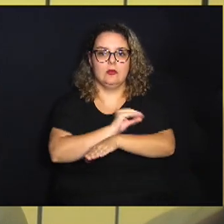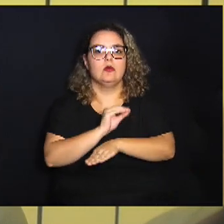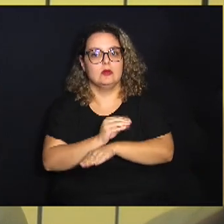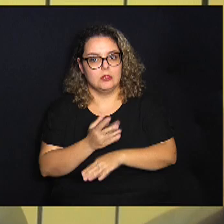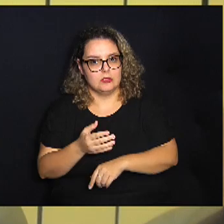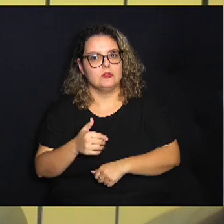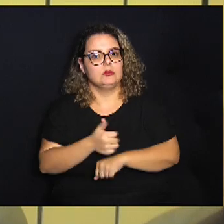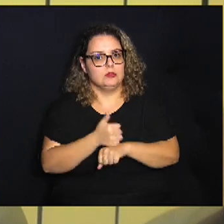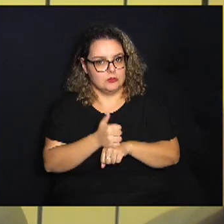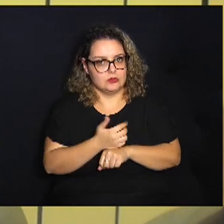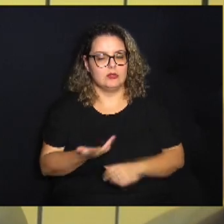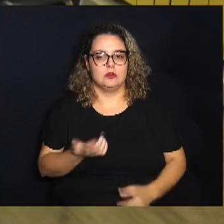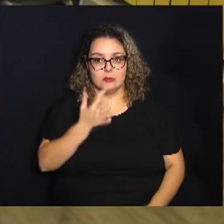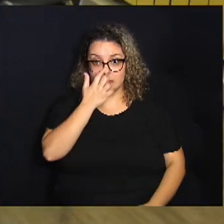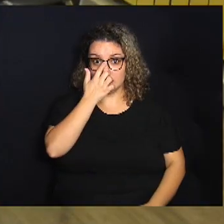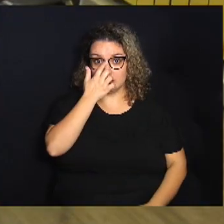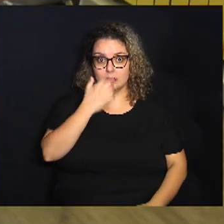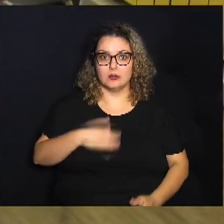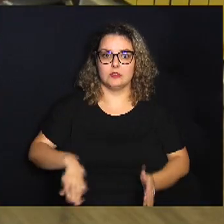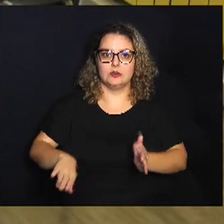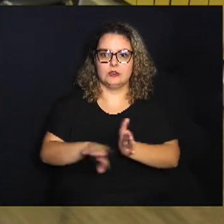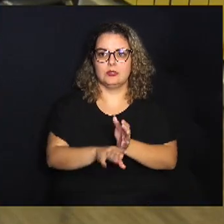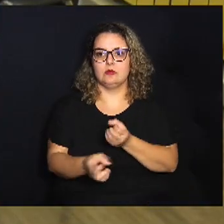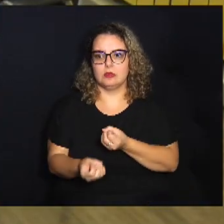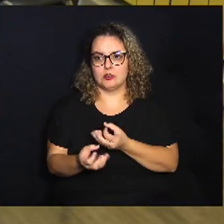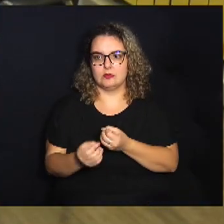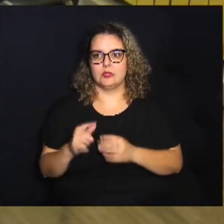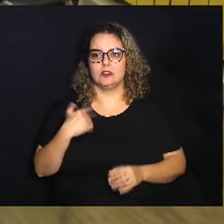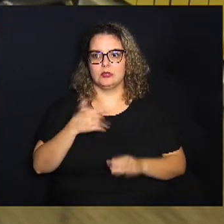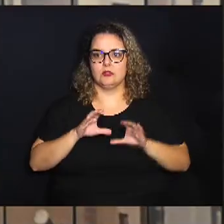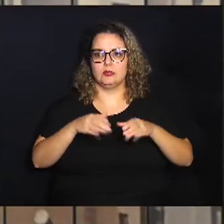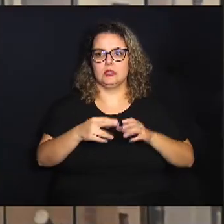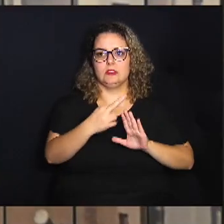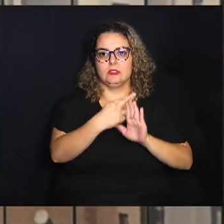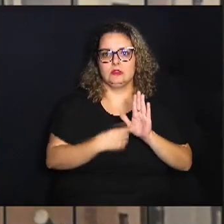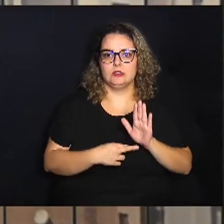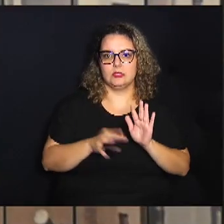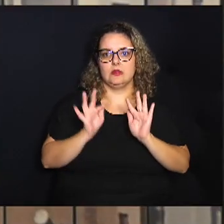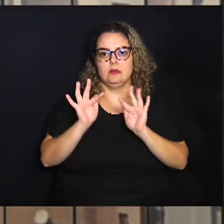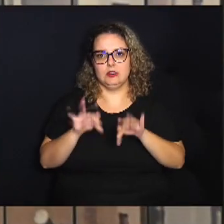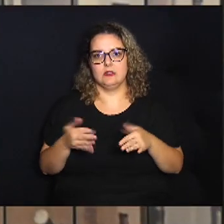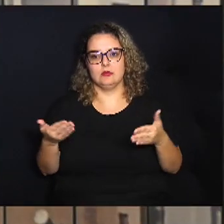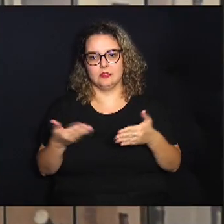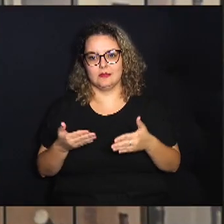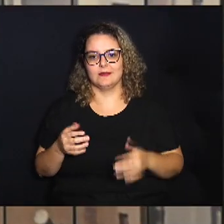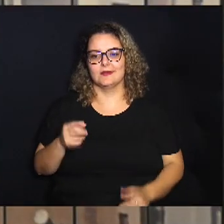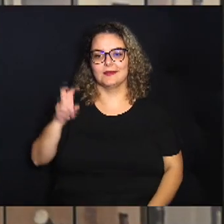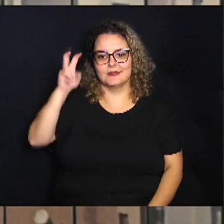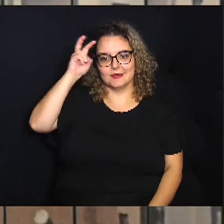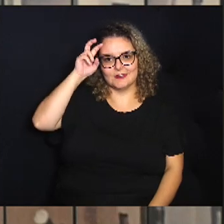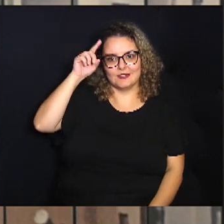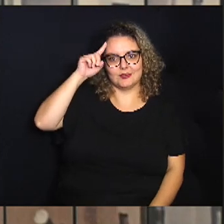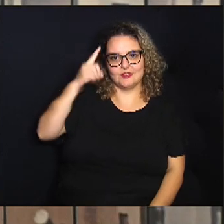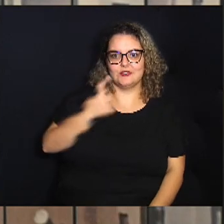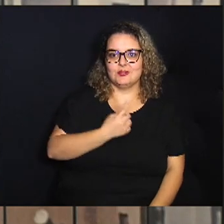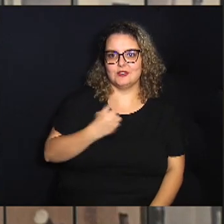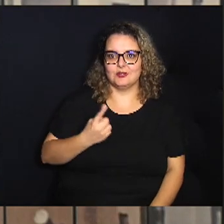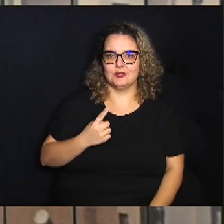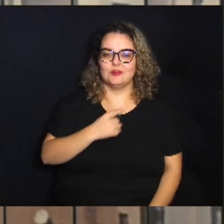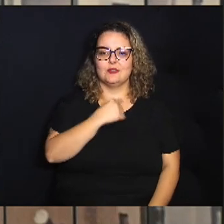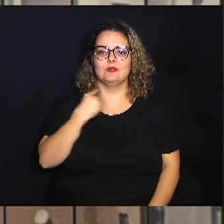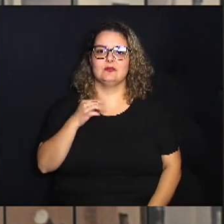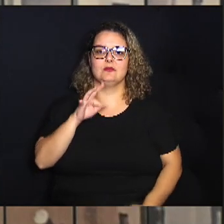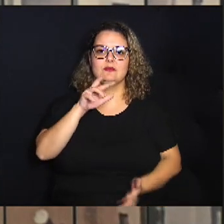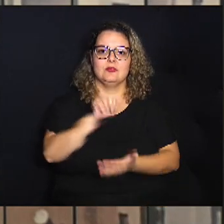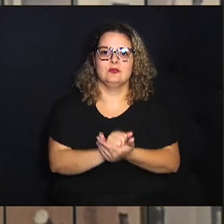atleta. Ó, pessoal, chegou mais uma notícia aqui da nossa redação, ó, que termina hoje, nesta quinta-feira, dia 11, o prazo para as inscrições